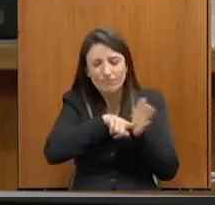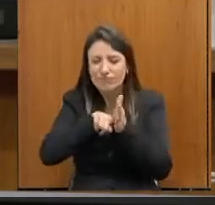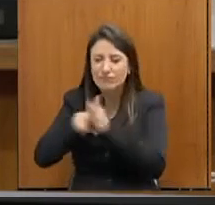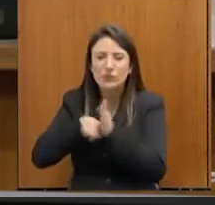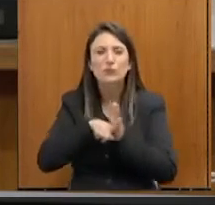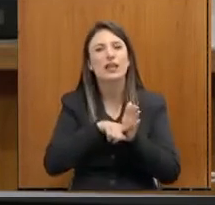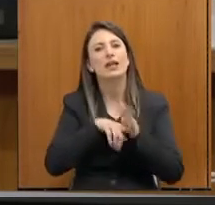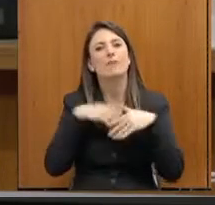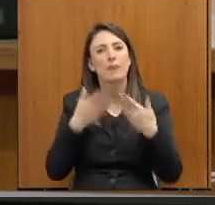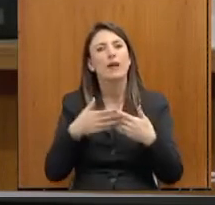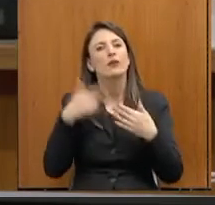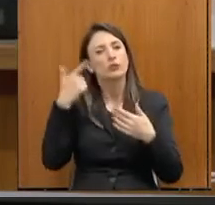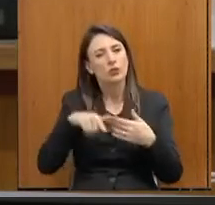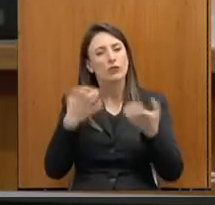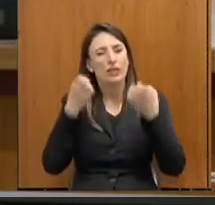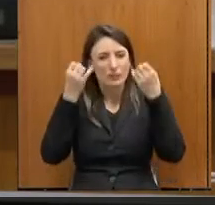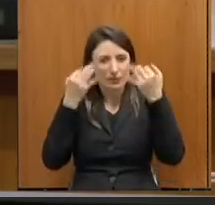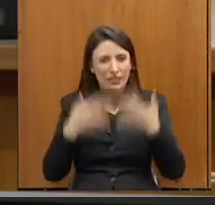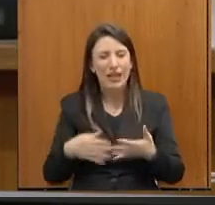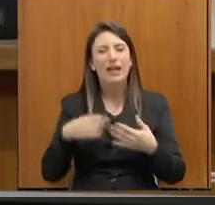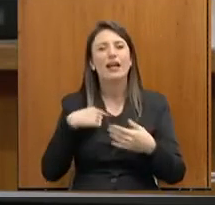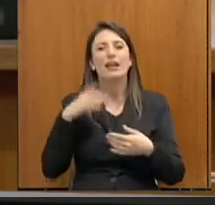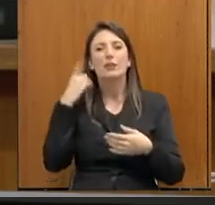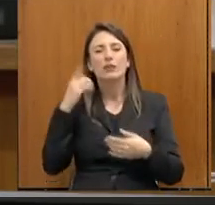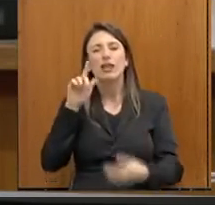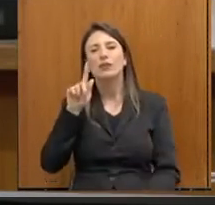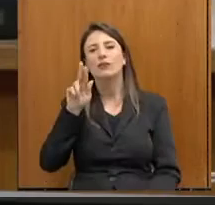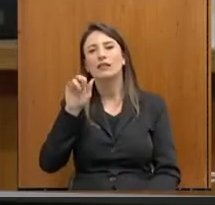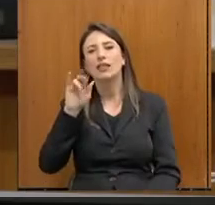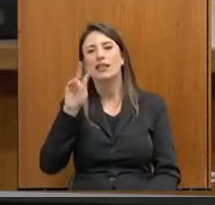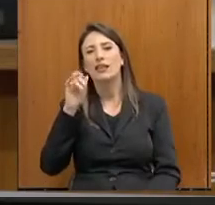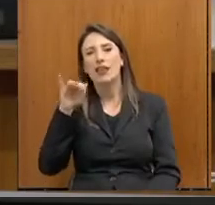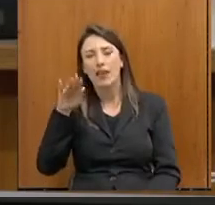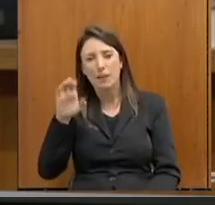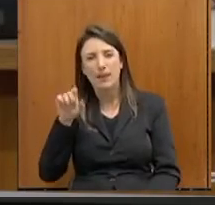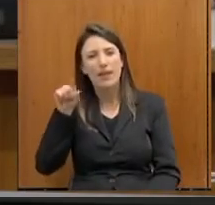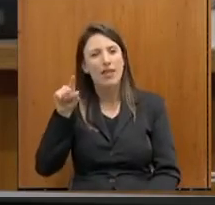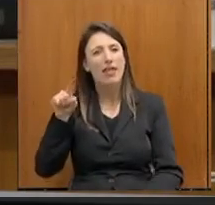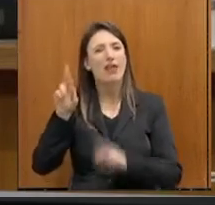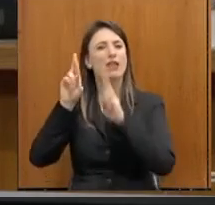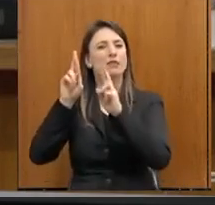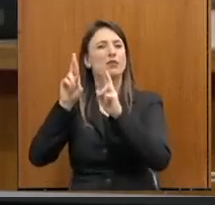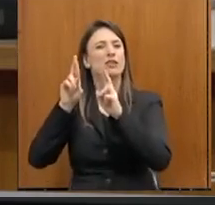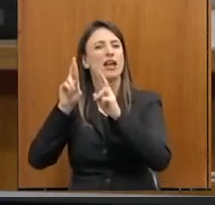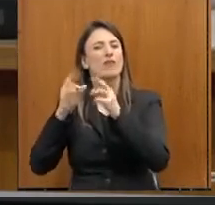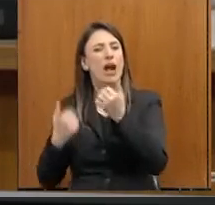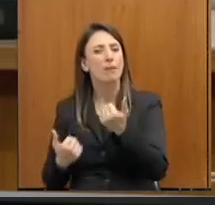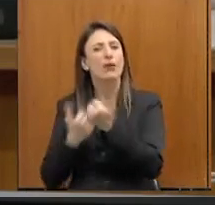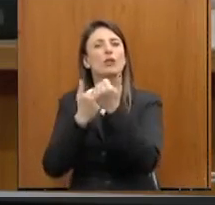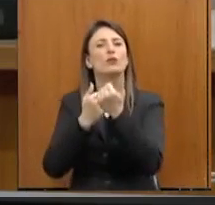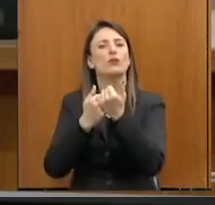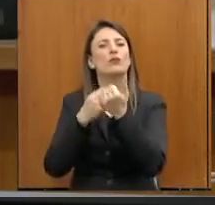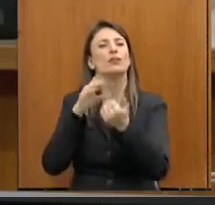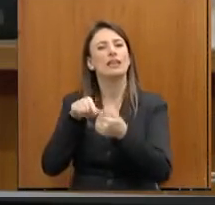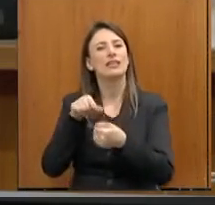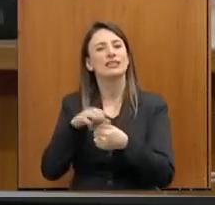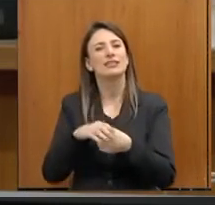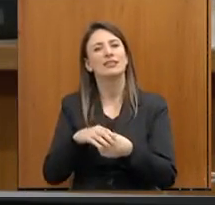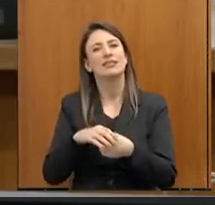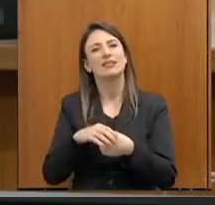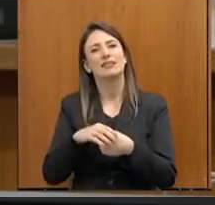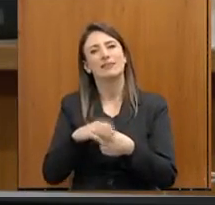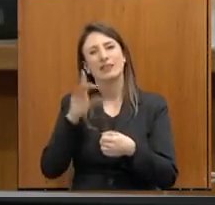registro aqui no nosso Deputado Guilherme da Cunha pela frente parlamentar da desburocratização e tem sido um grande apoiador dessas ações